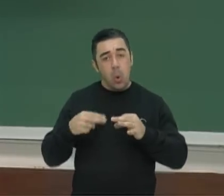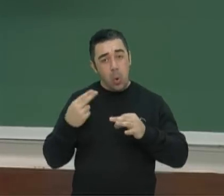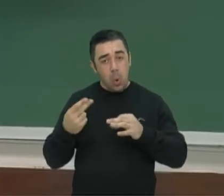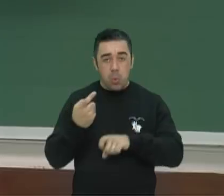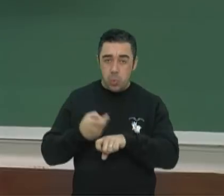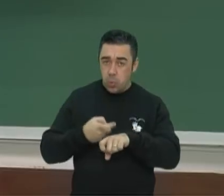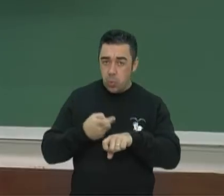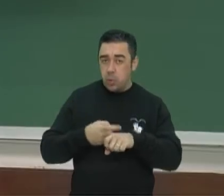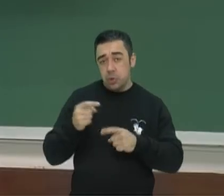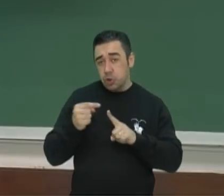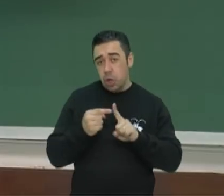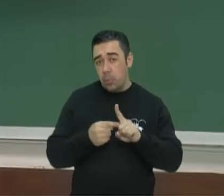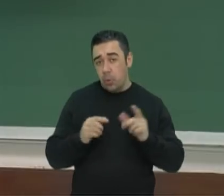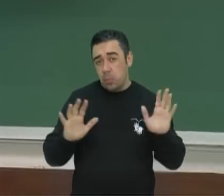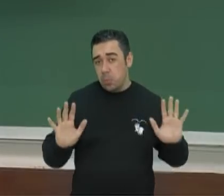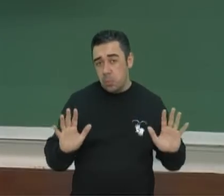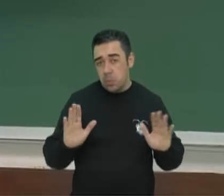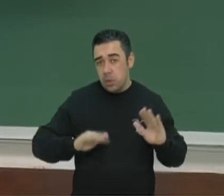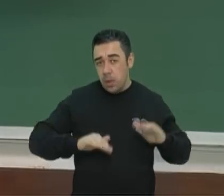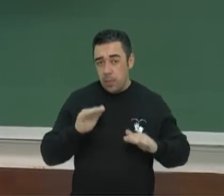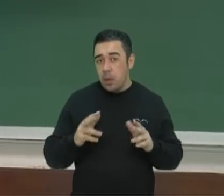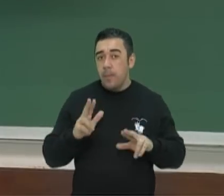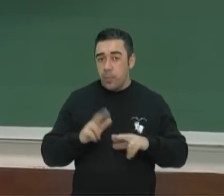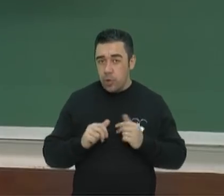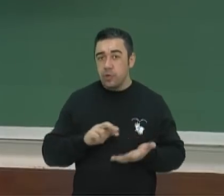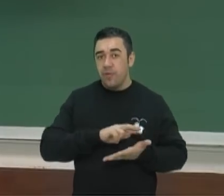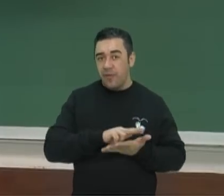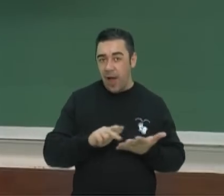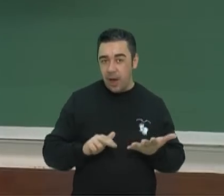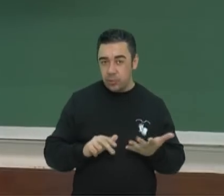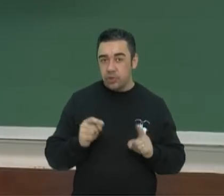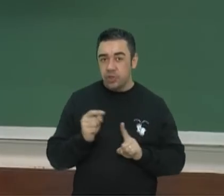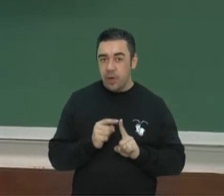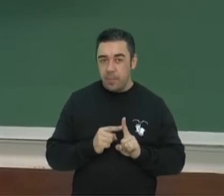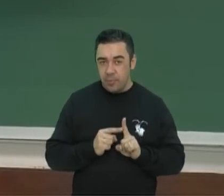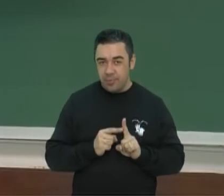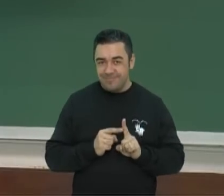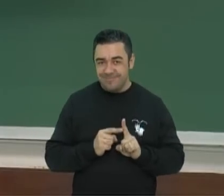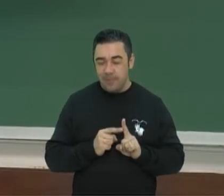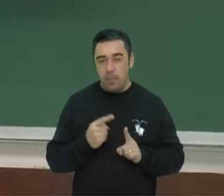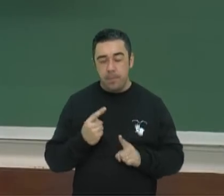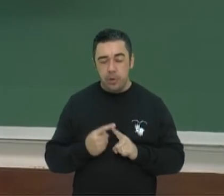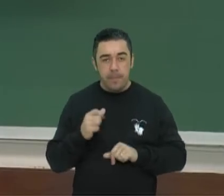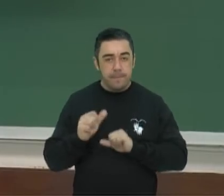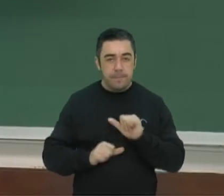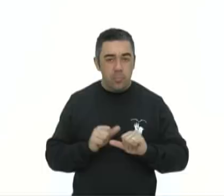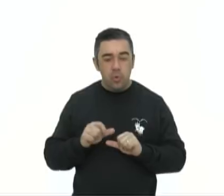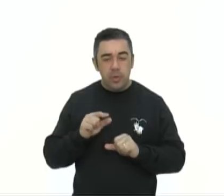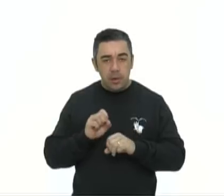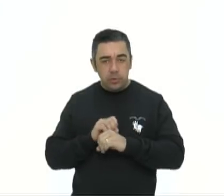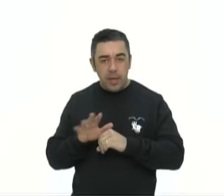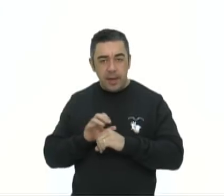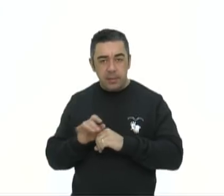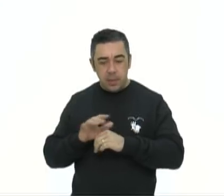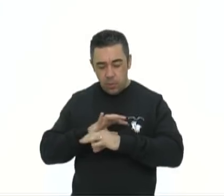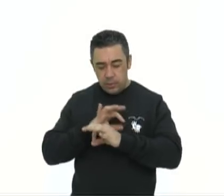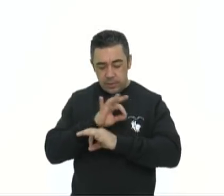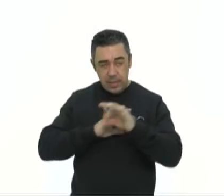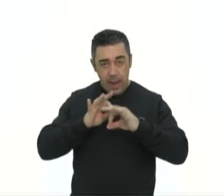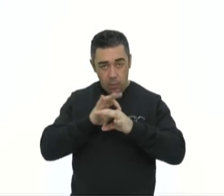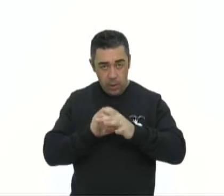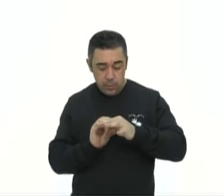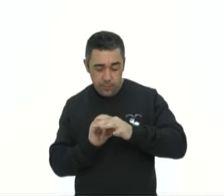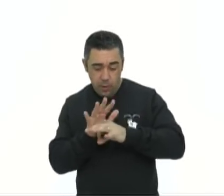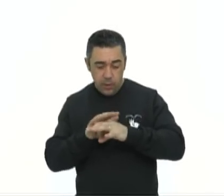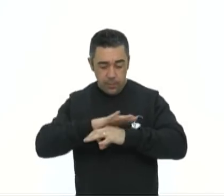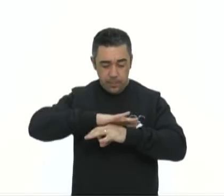tá? Conforme o tipo de tecido que a gente vai ver. Por isso são vários tipos de tecidos, porque muda essa substância intercelular, ou